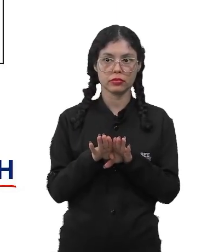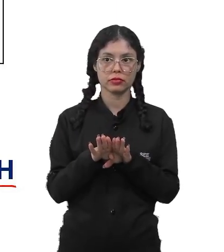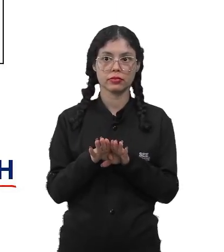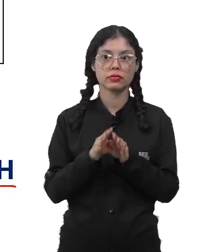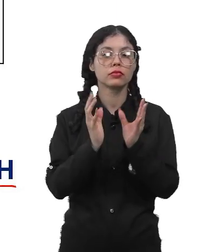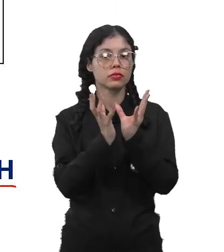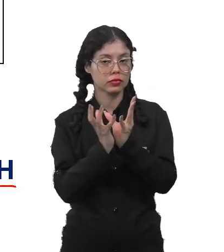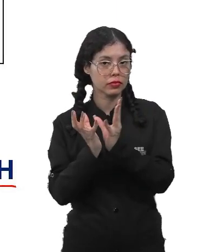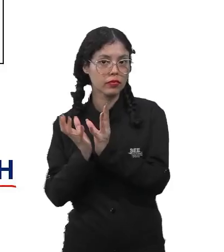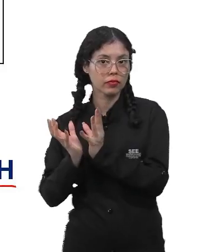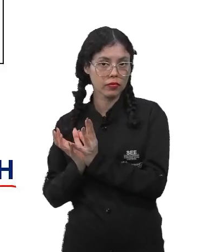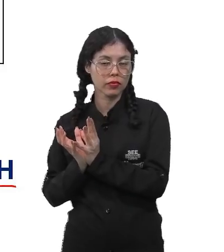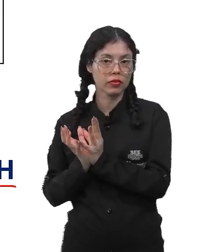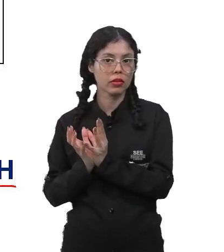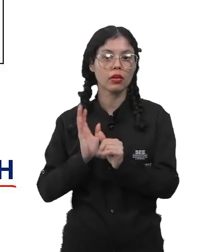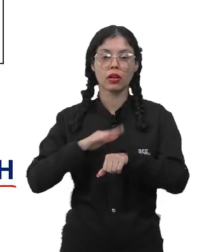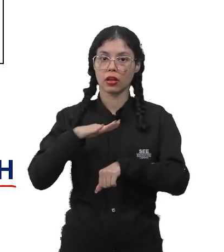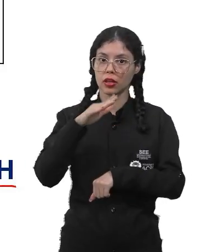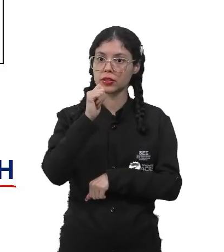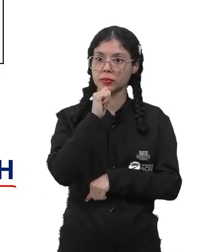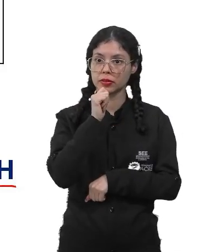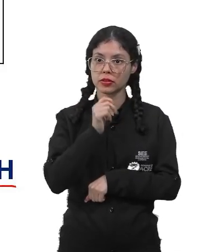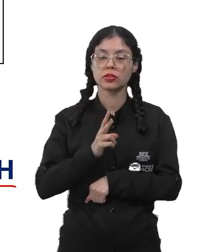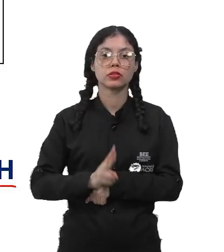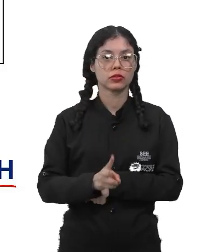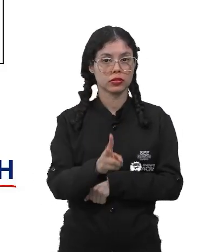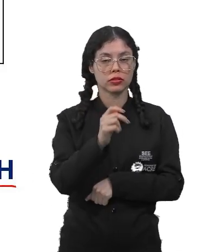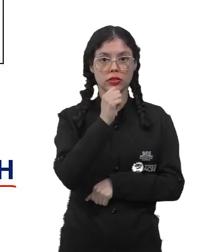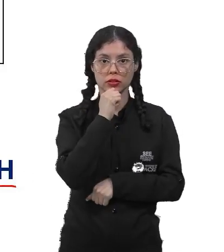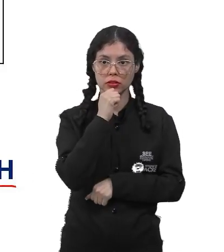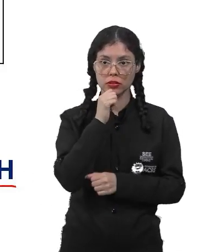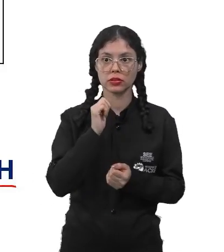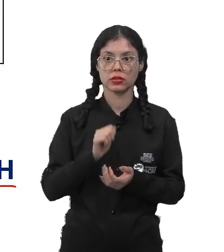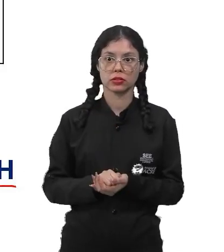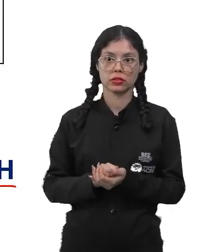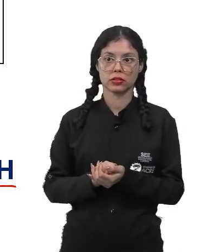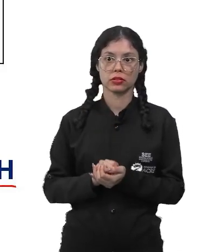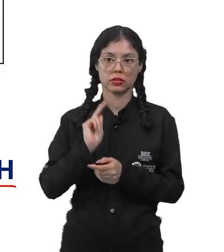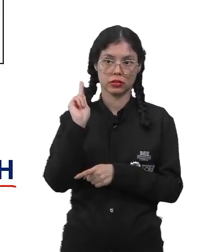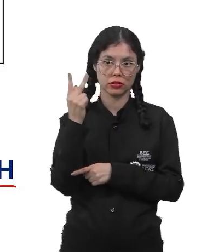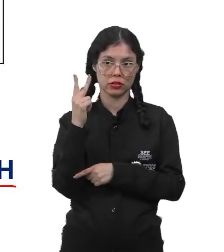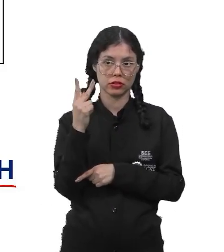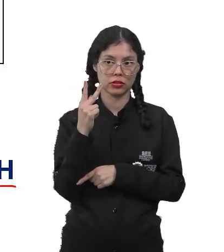uma classificação, mais intensa do que ligações de hidrogênio é as